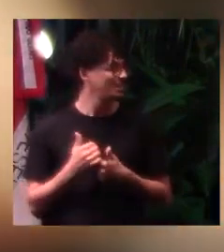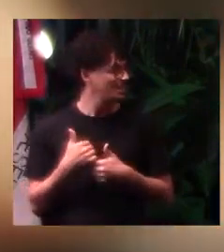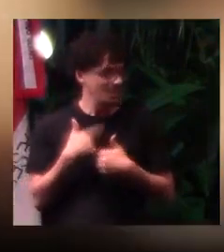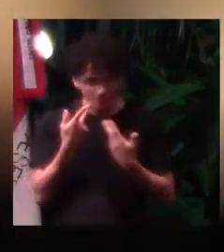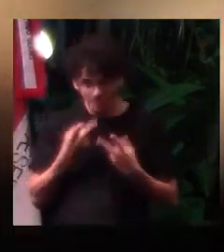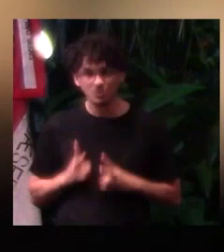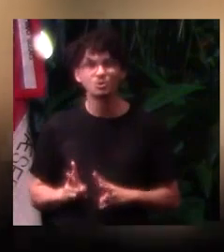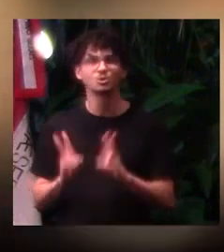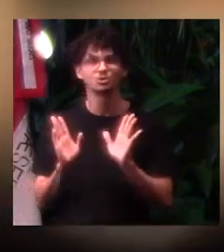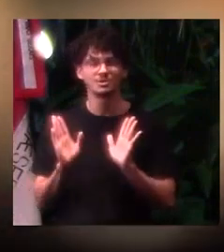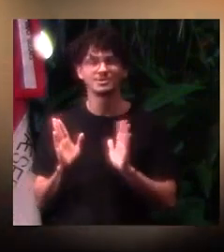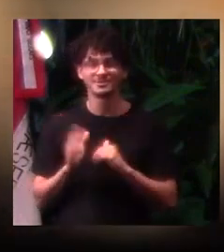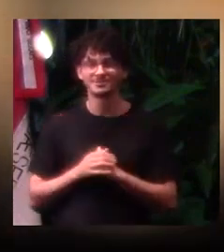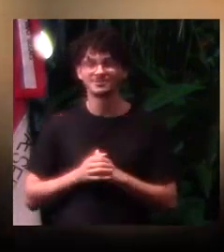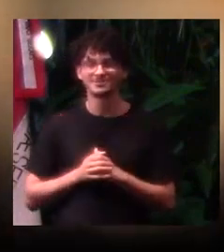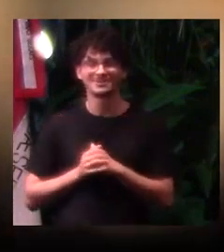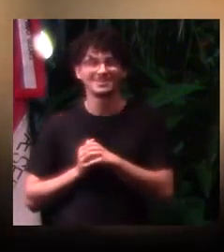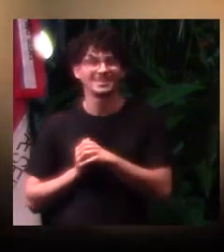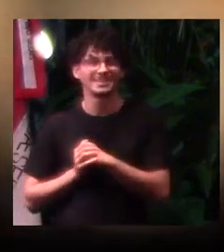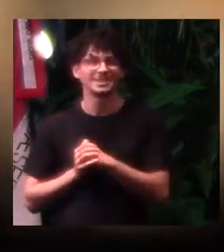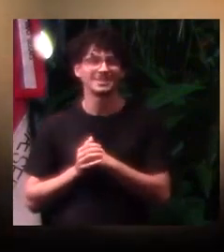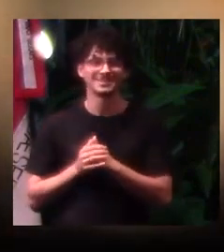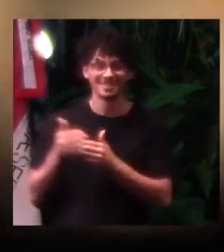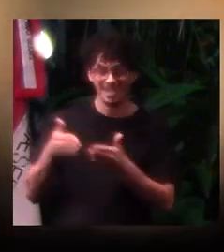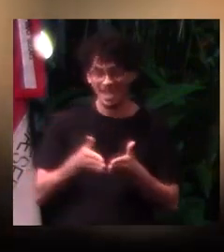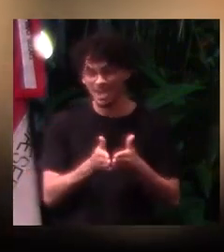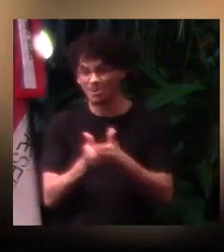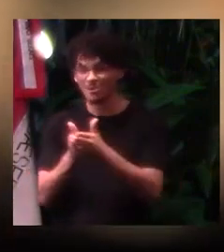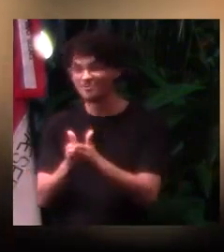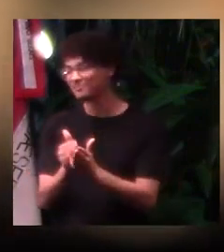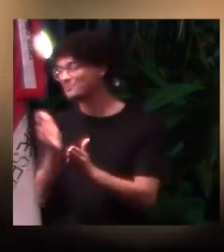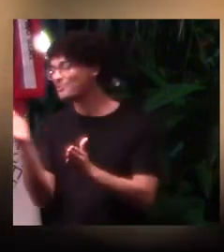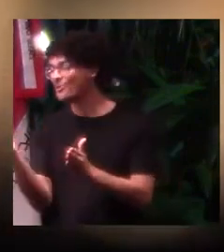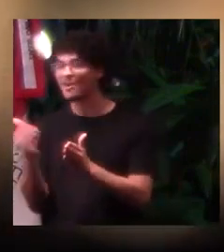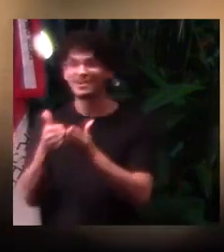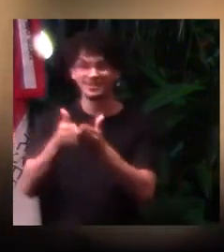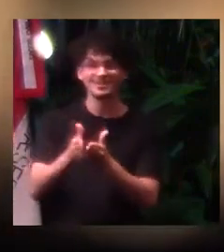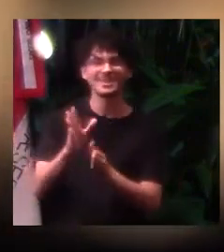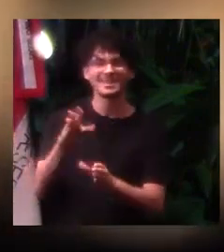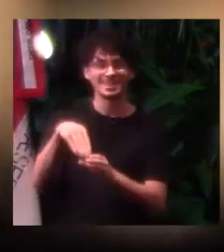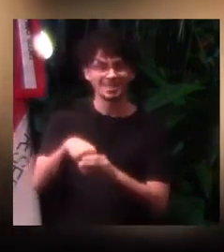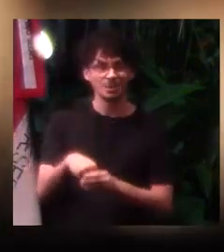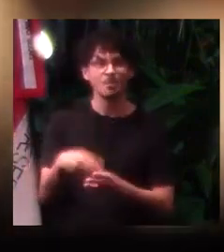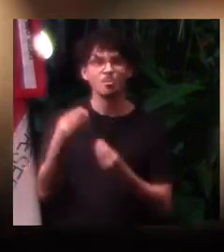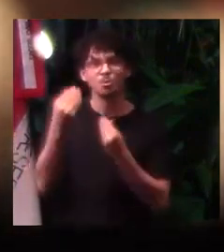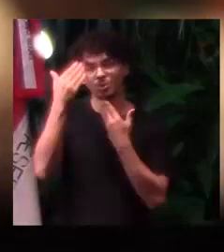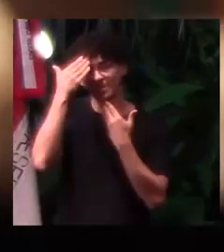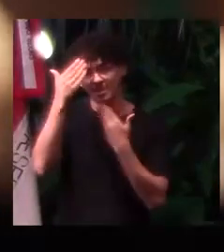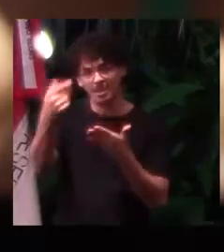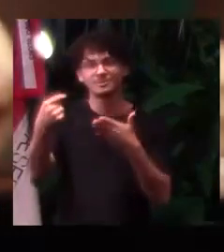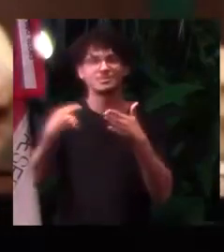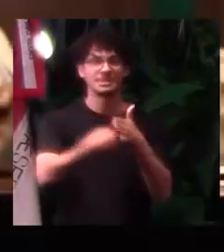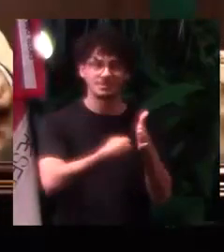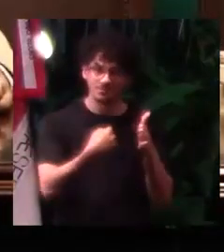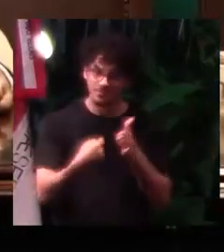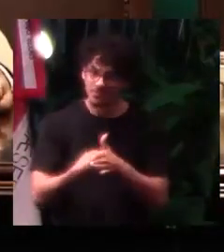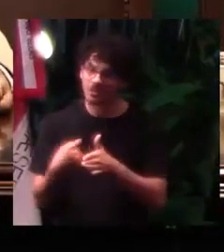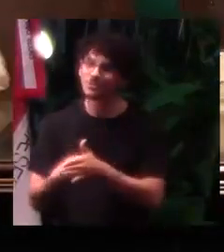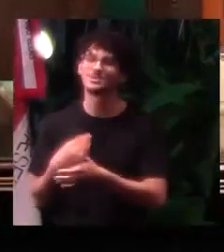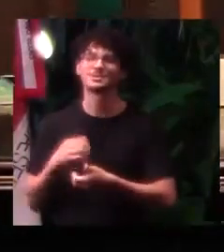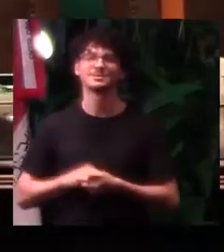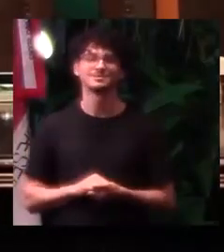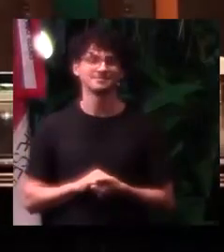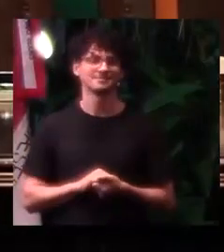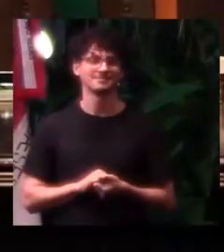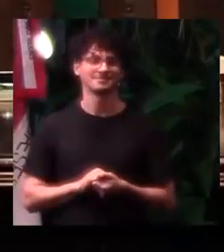vamos adiante, tocando o barco, né? Rio afora, rio adentro. Muito obrigado pelas perguntas também, né?